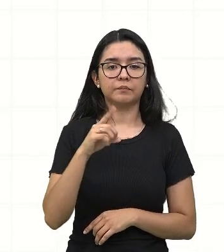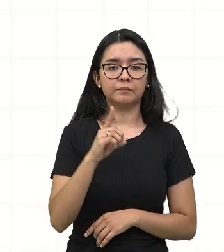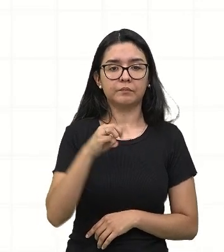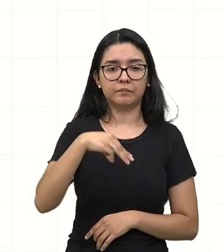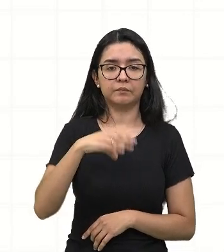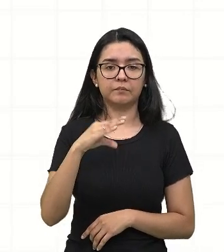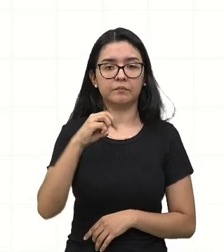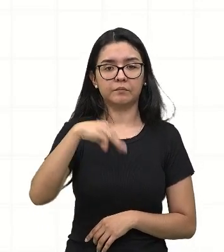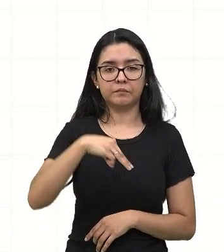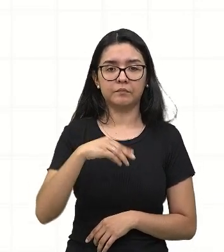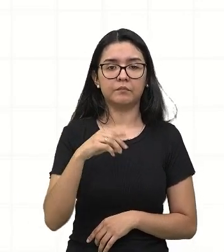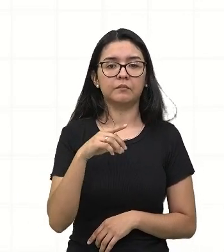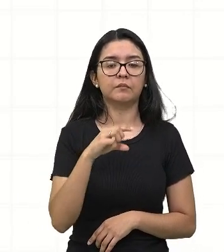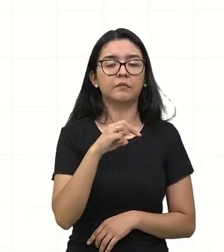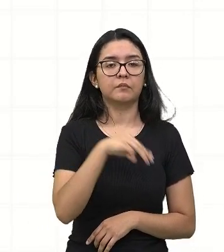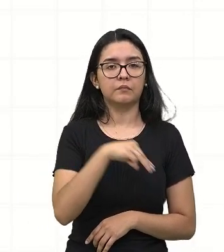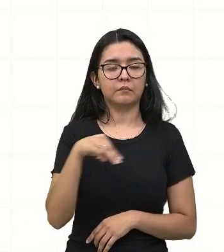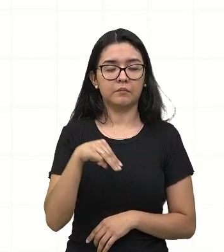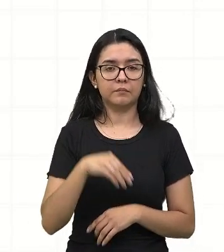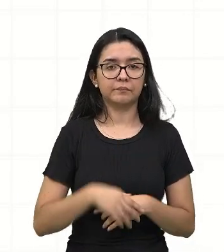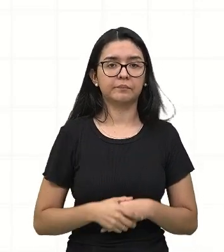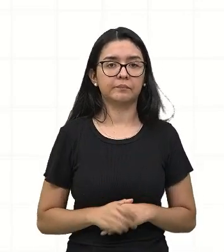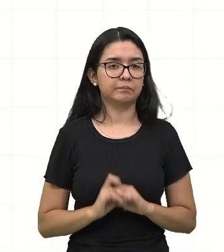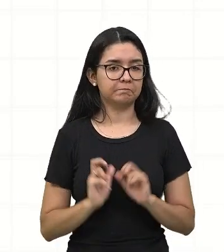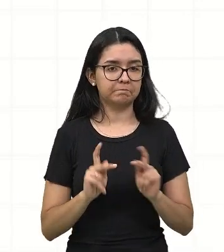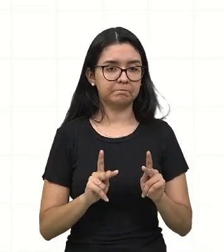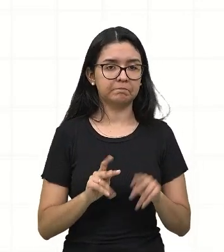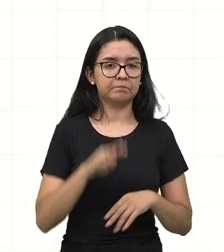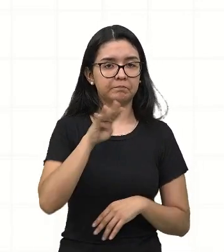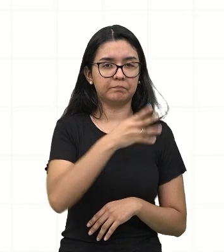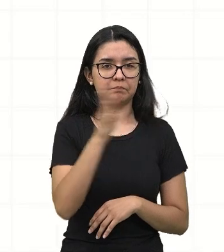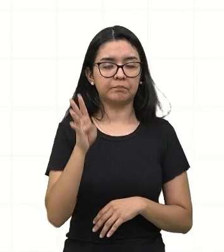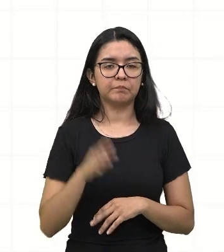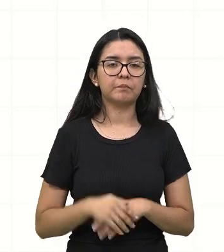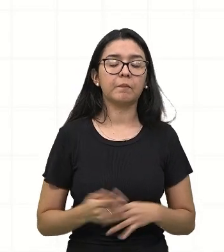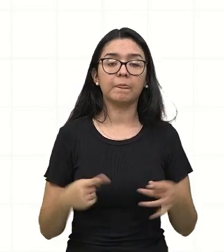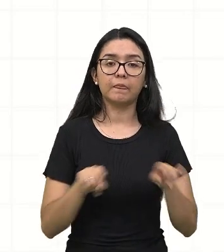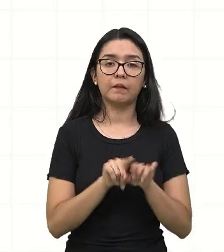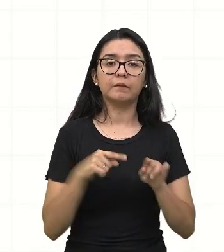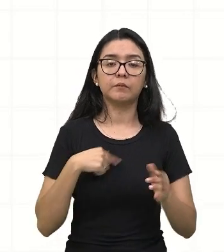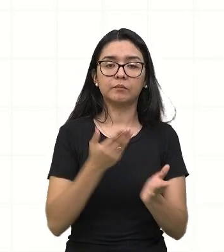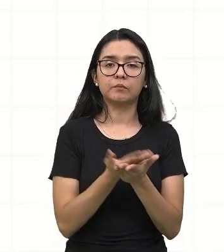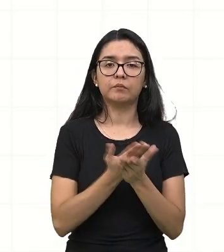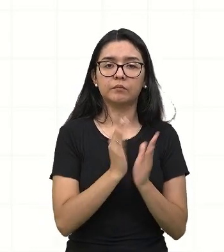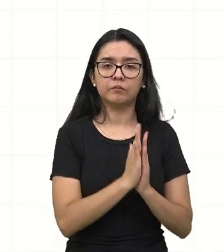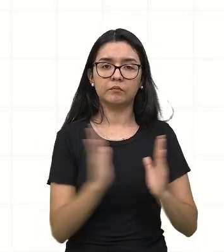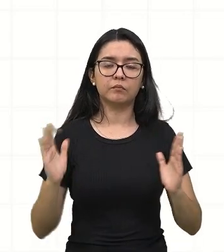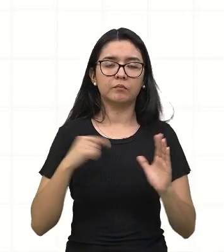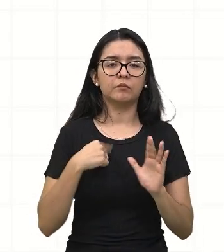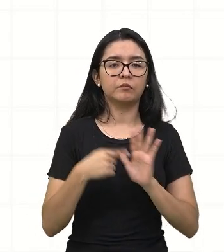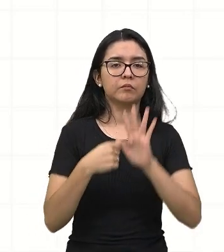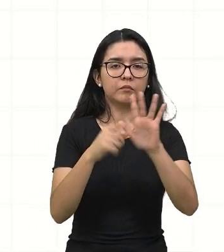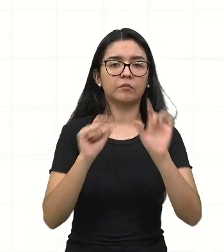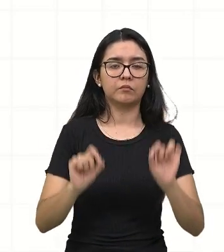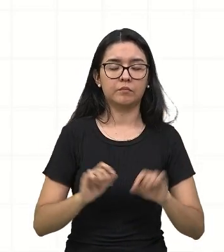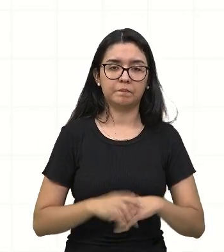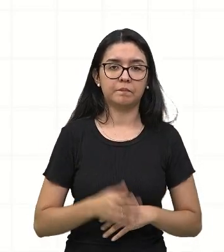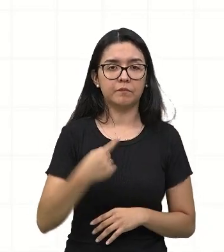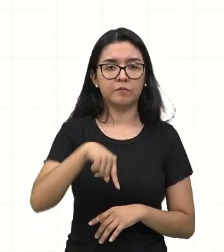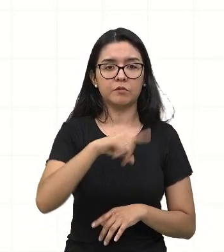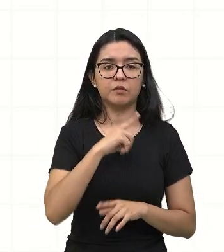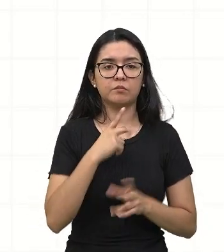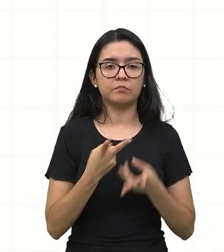decímetro, centímetro e milímetro. Tá legal? E aí, meus alunos, durante as nossas aulas eu frisei com você a questão de você